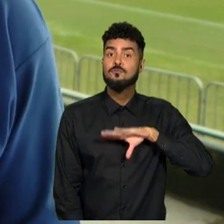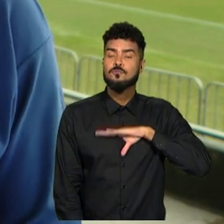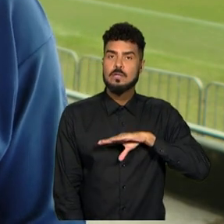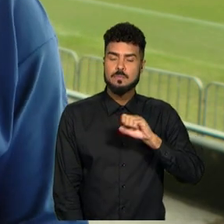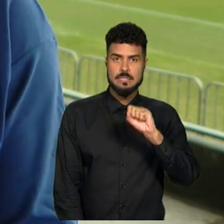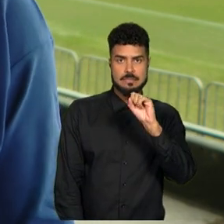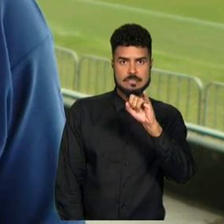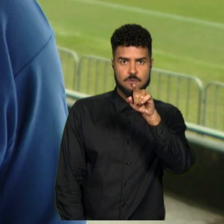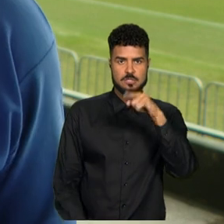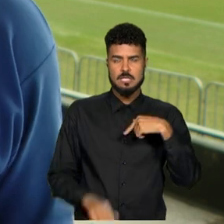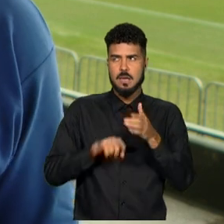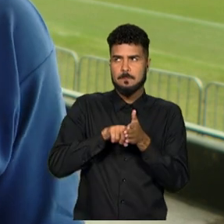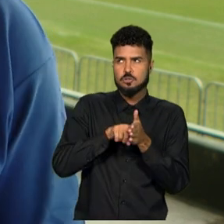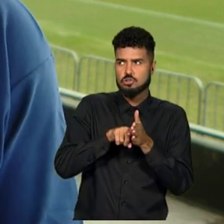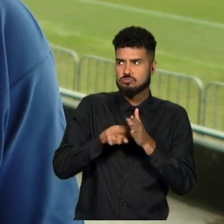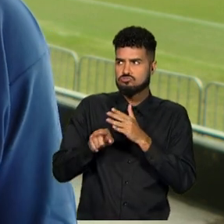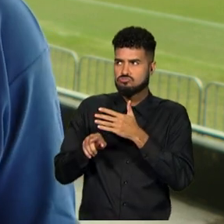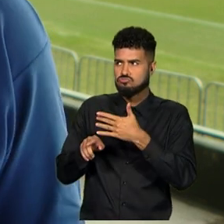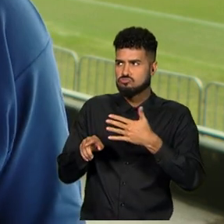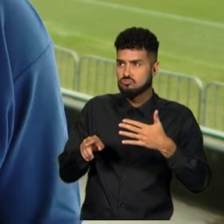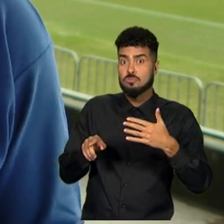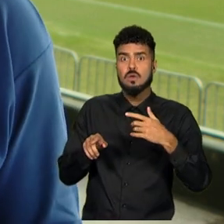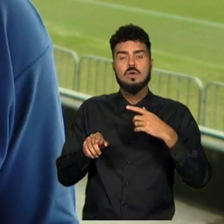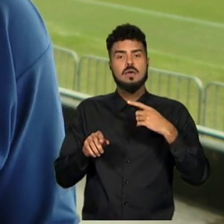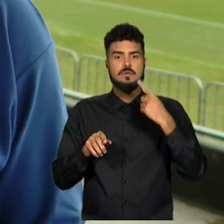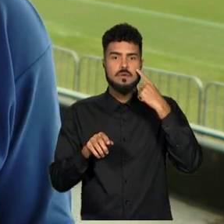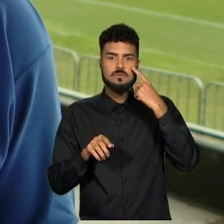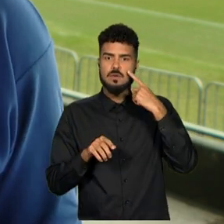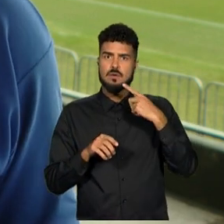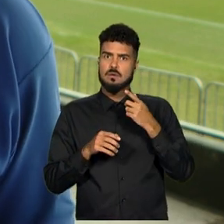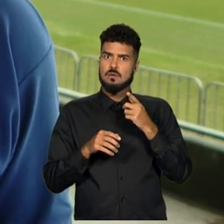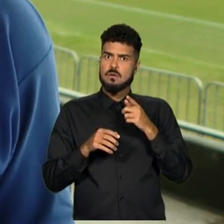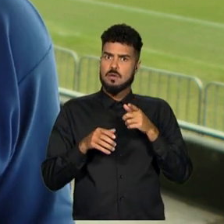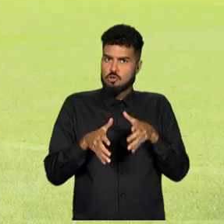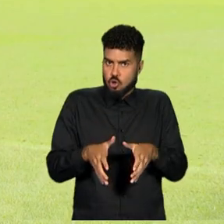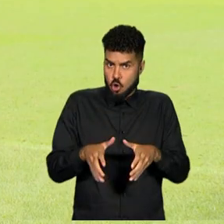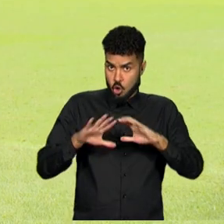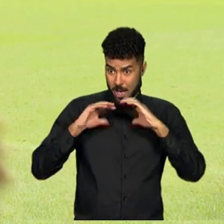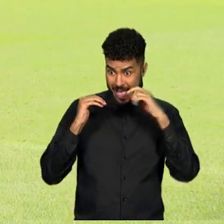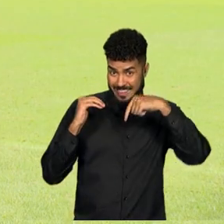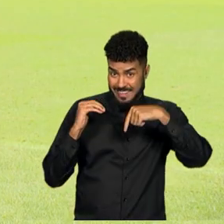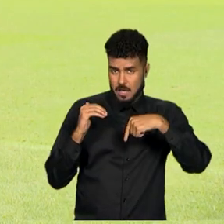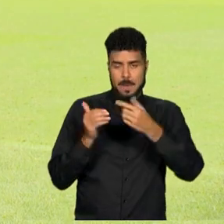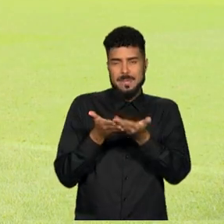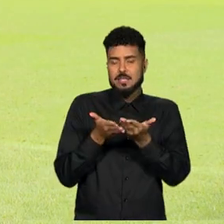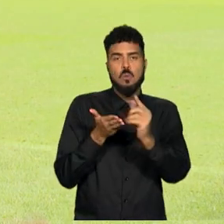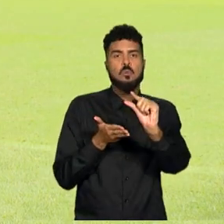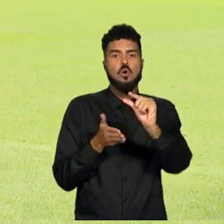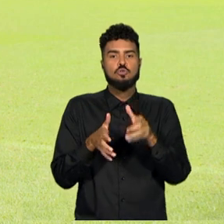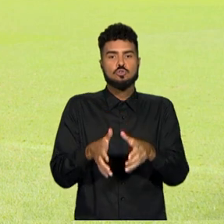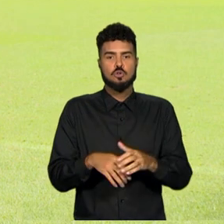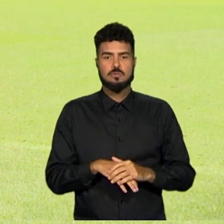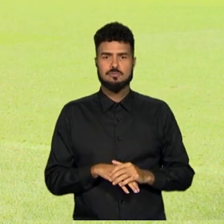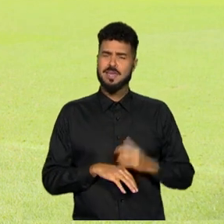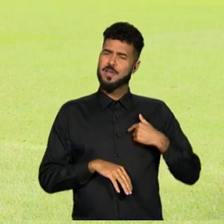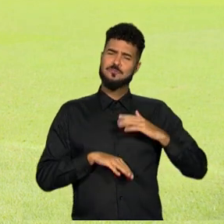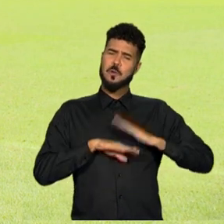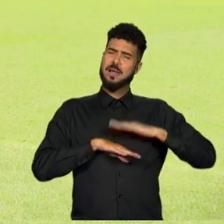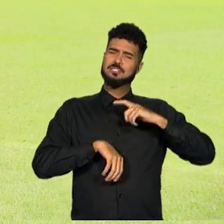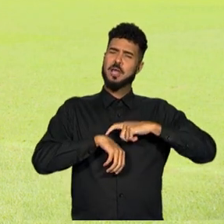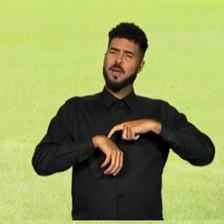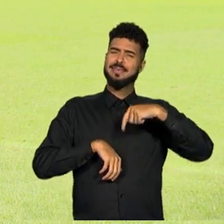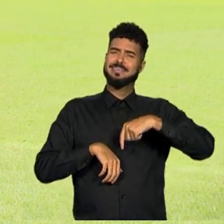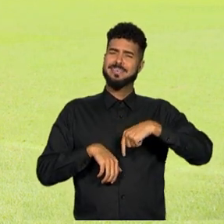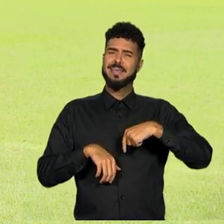for fazer um levantamento, Vasco perdeu muito poucos jogos aqui em São Januário. Fico mais tempo aqui do que na minha casa, que eu chego